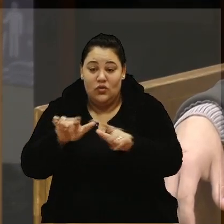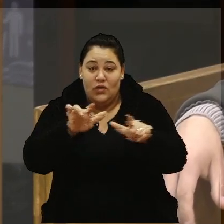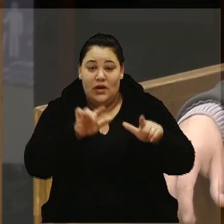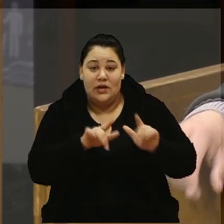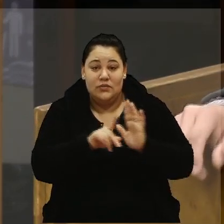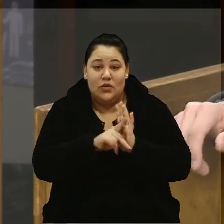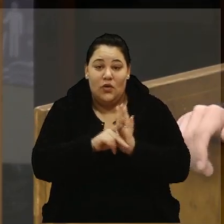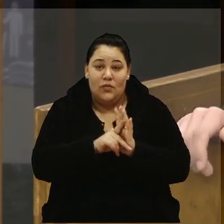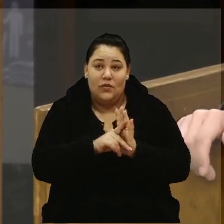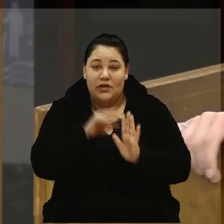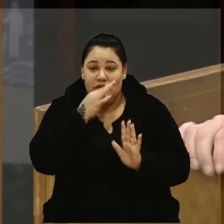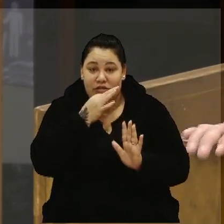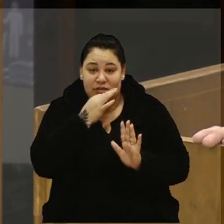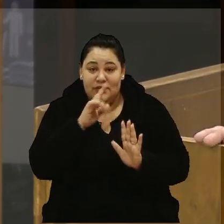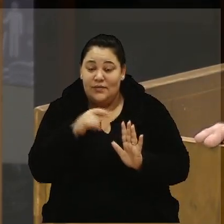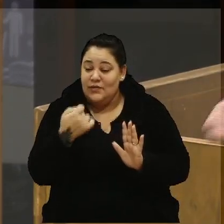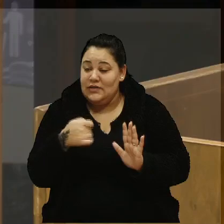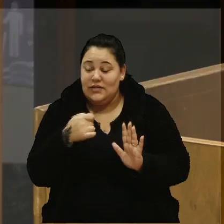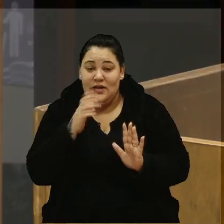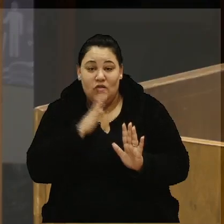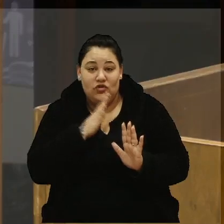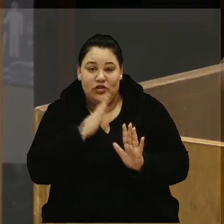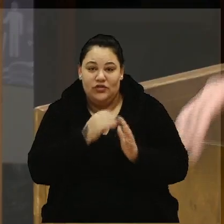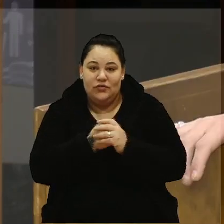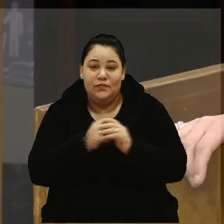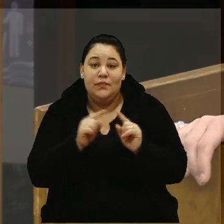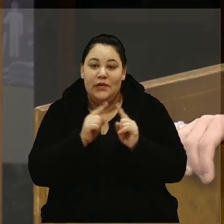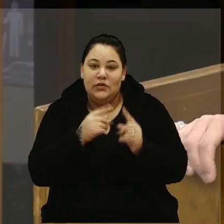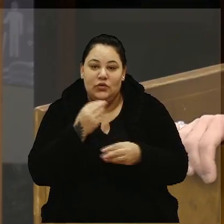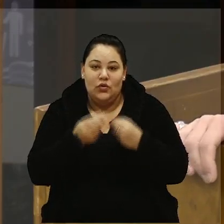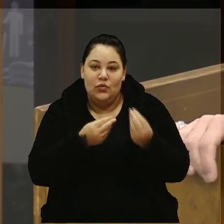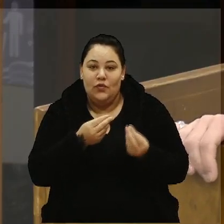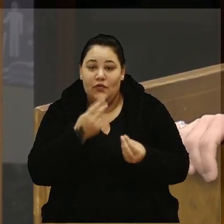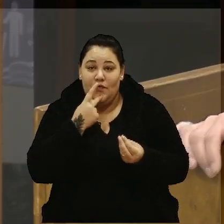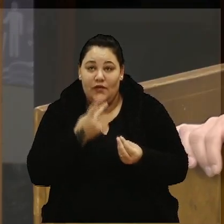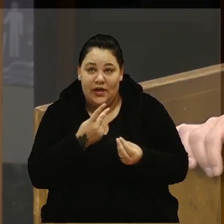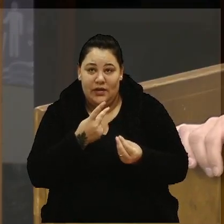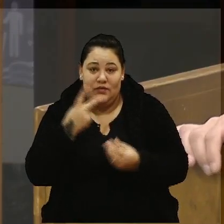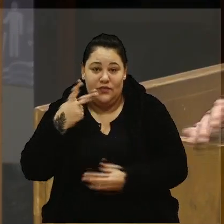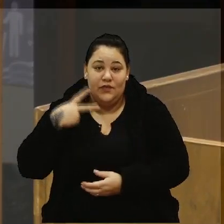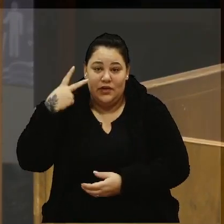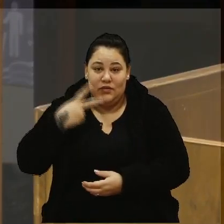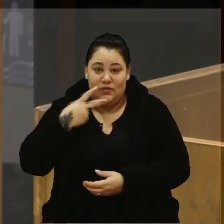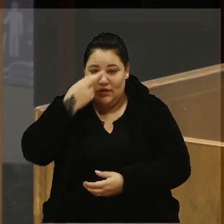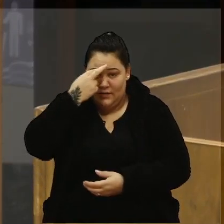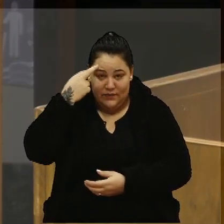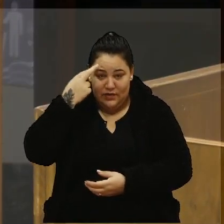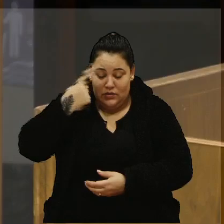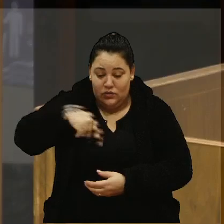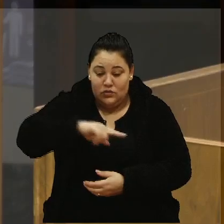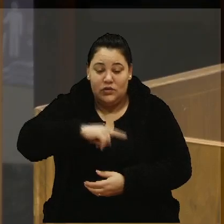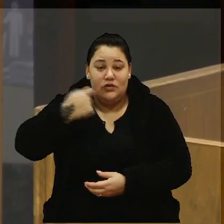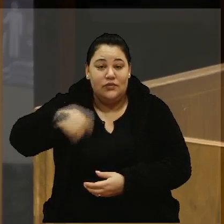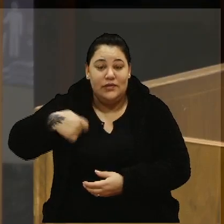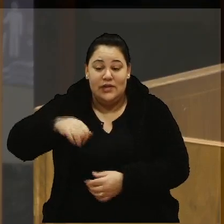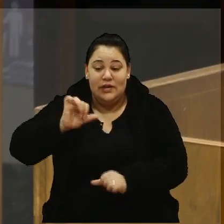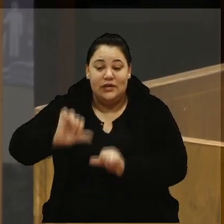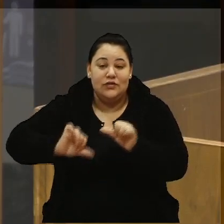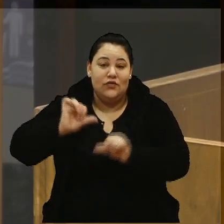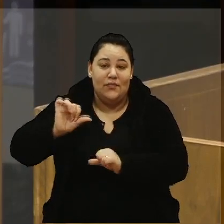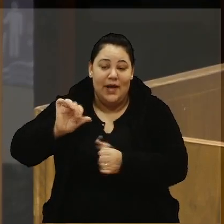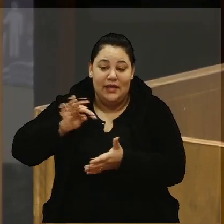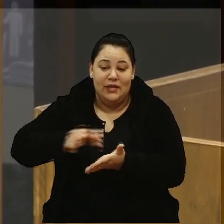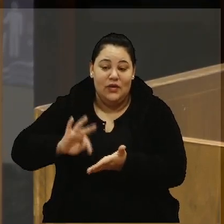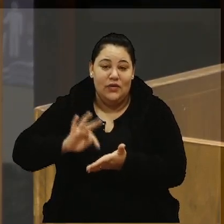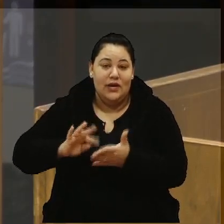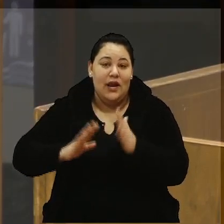Esse crescimento tem que ser urgente. Mas, como diz o vereador Rafael Bueno, nós precisamos transformar a teoria em prática.